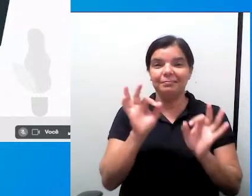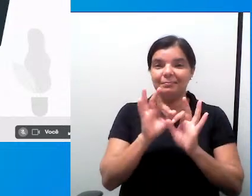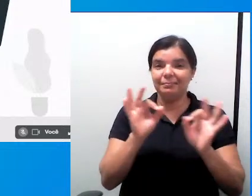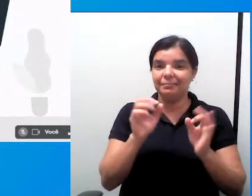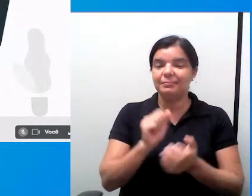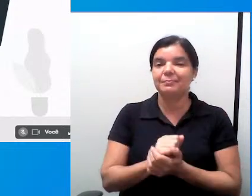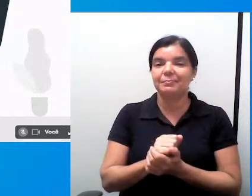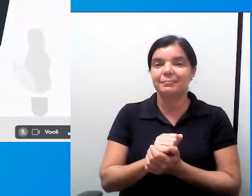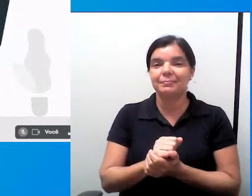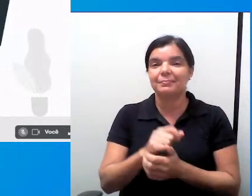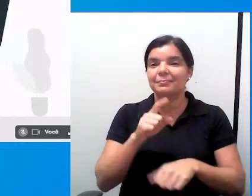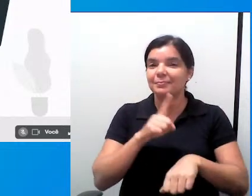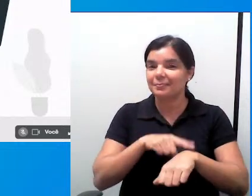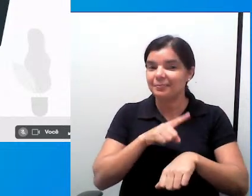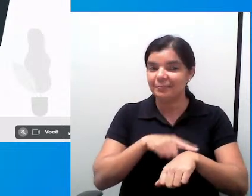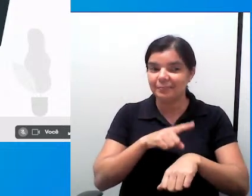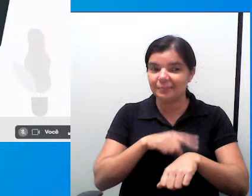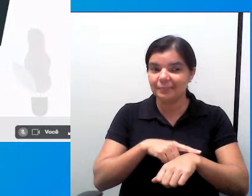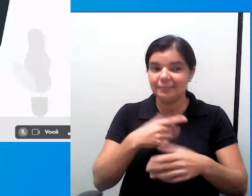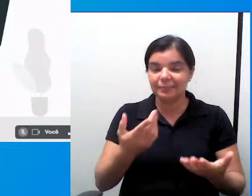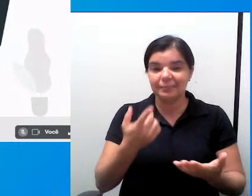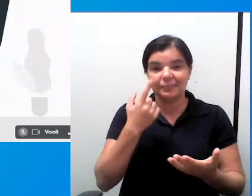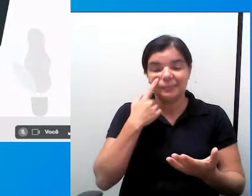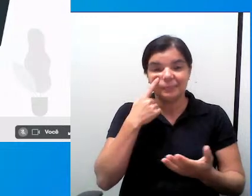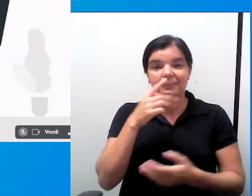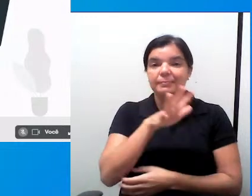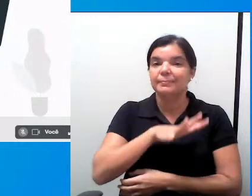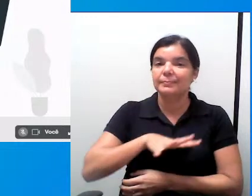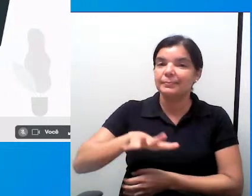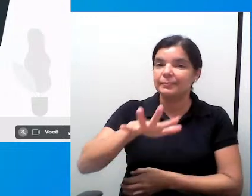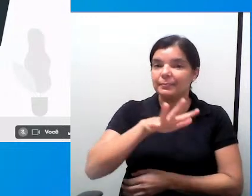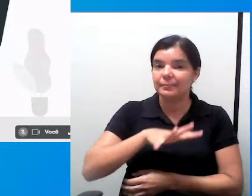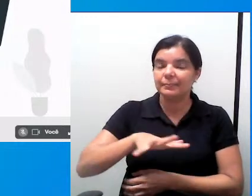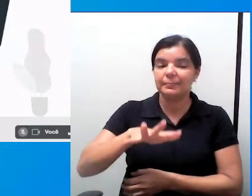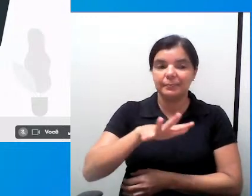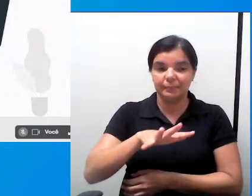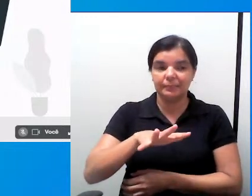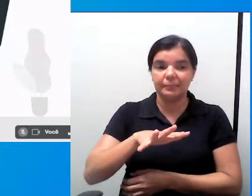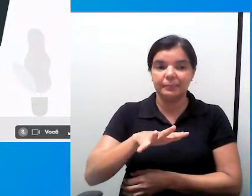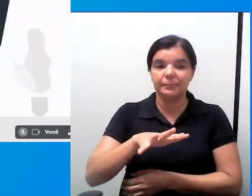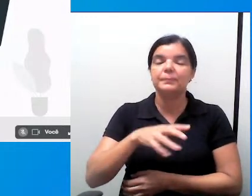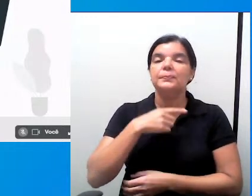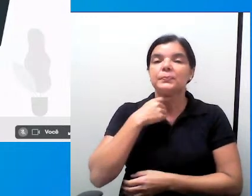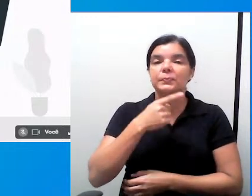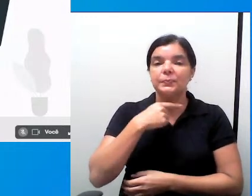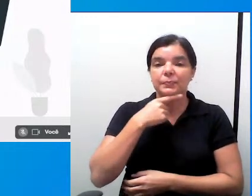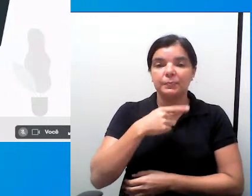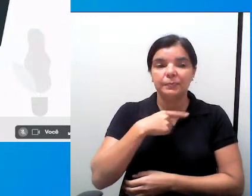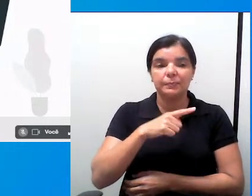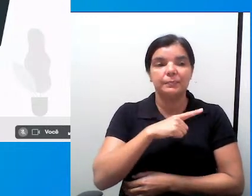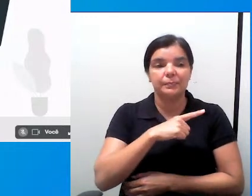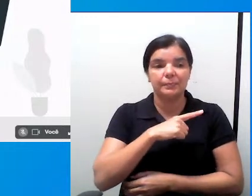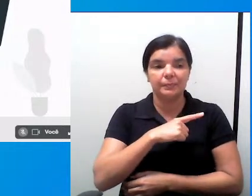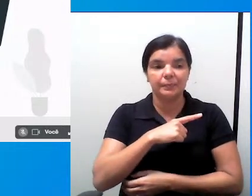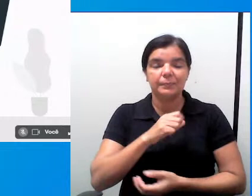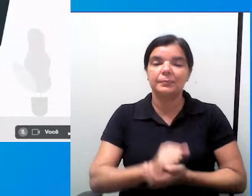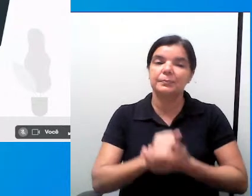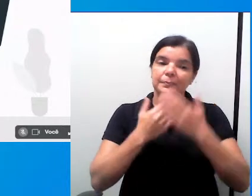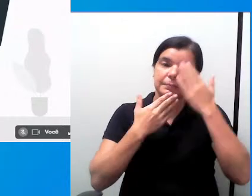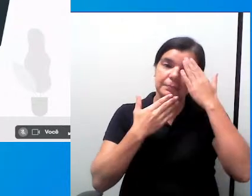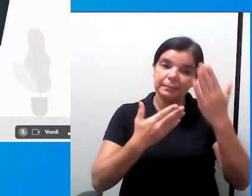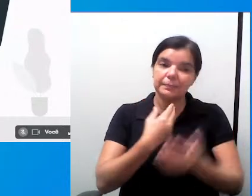de vocês, tentei dar uma visão geral, mas eu estou aqui para qualquer dúvida que vocês tiverem. Eu